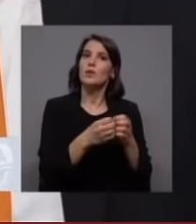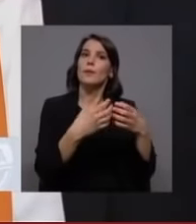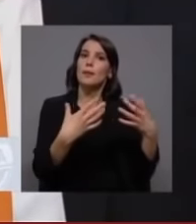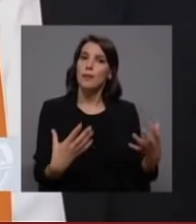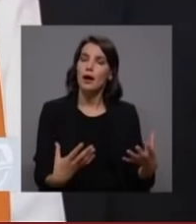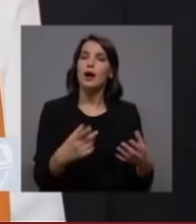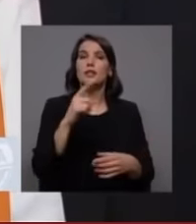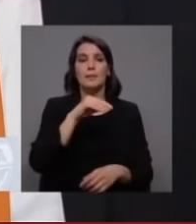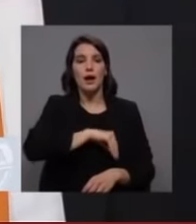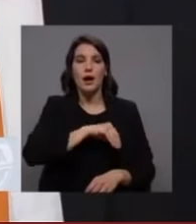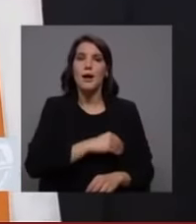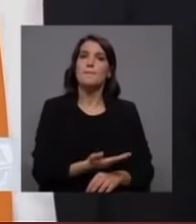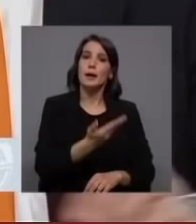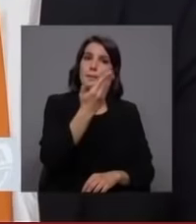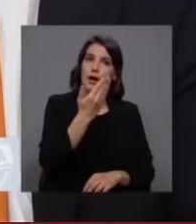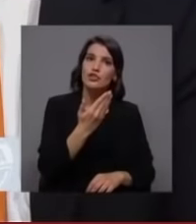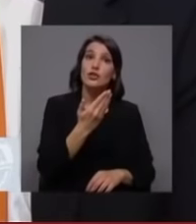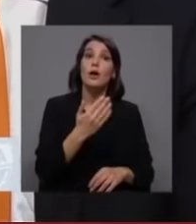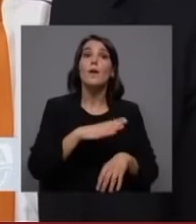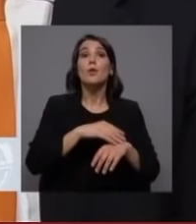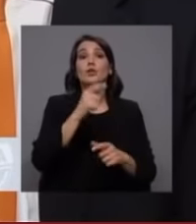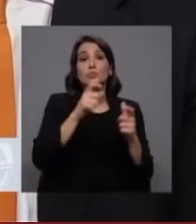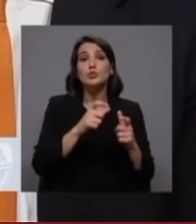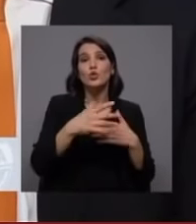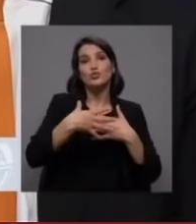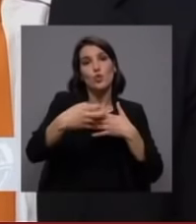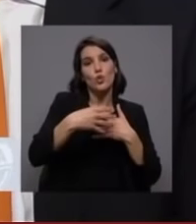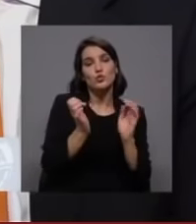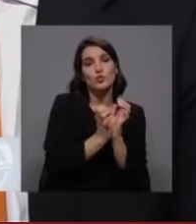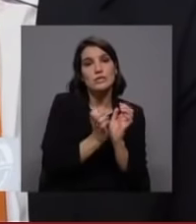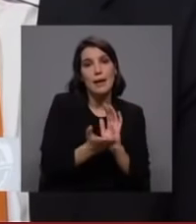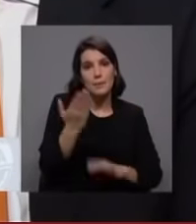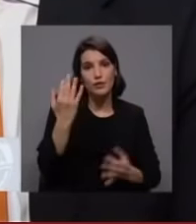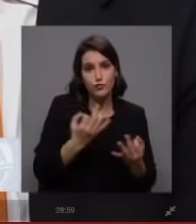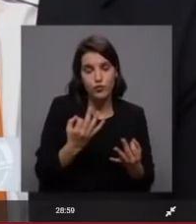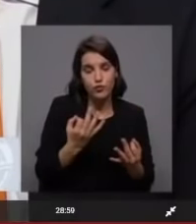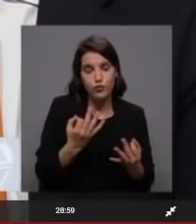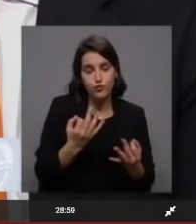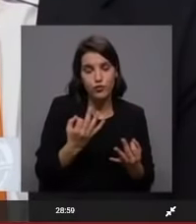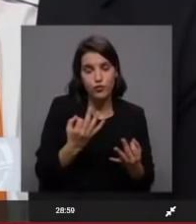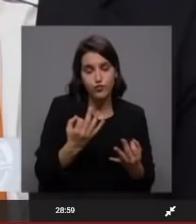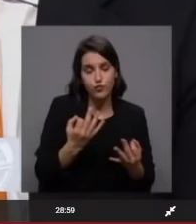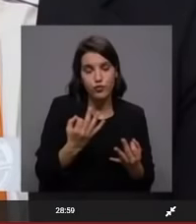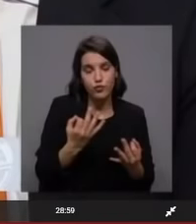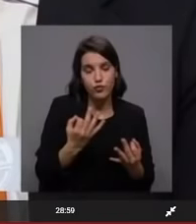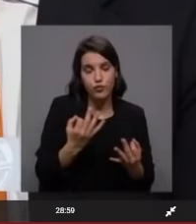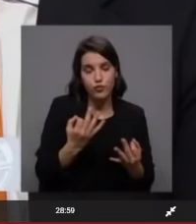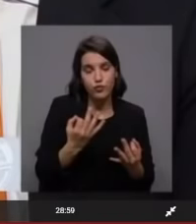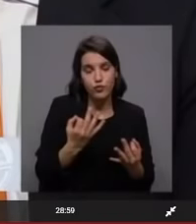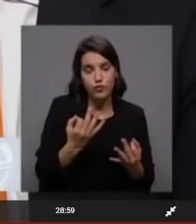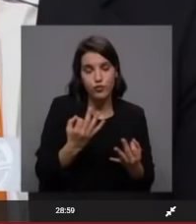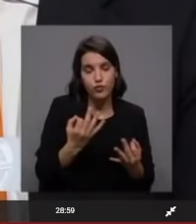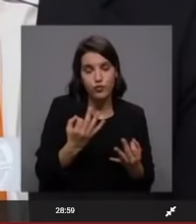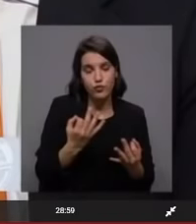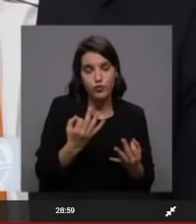também ter aumentado o grande aumento então três pontos emissões para a Segurança Social e um tem permitido a reforçar estão em